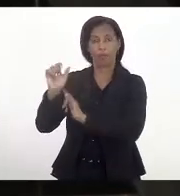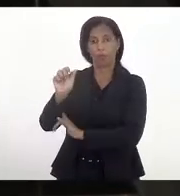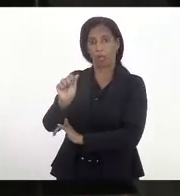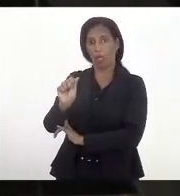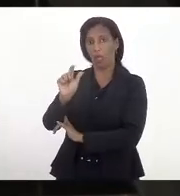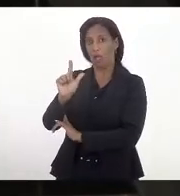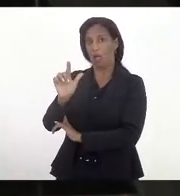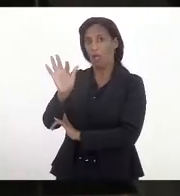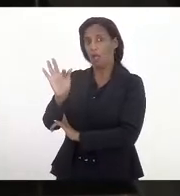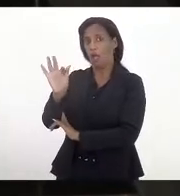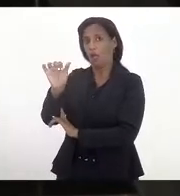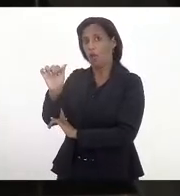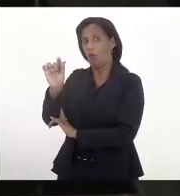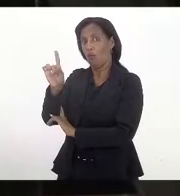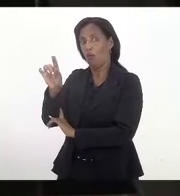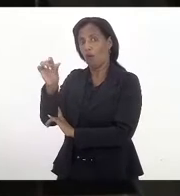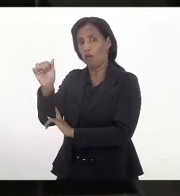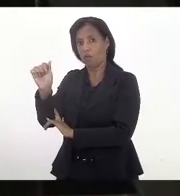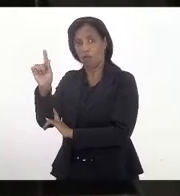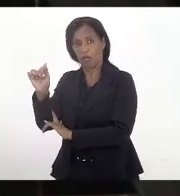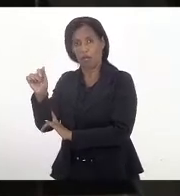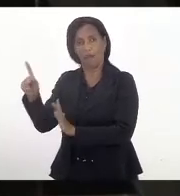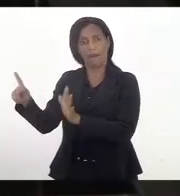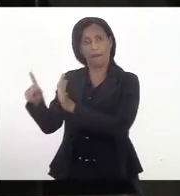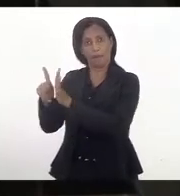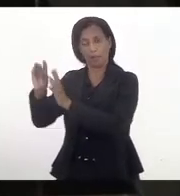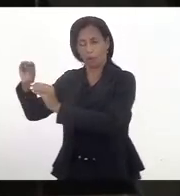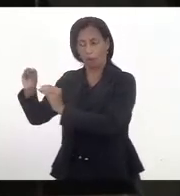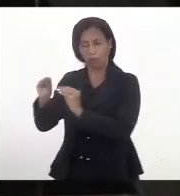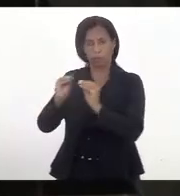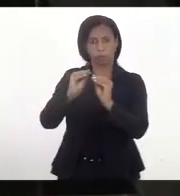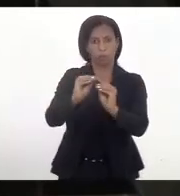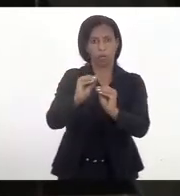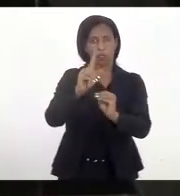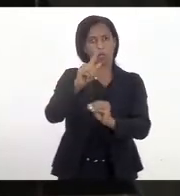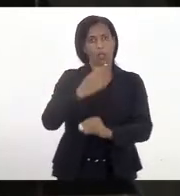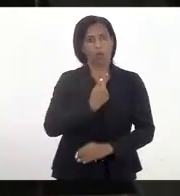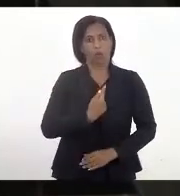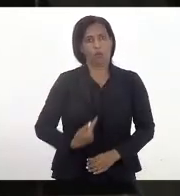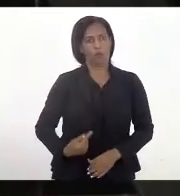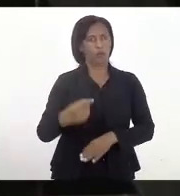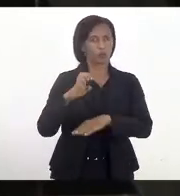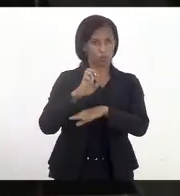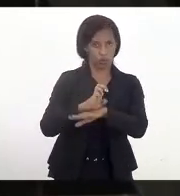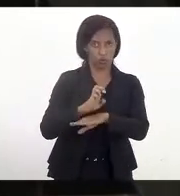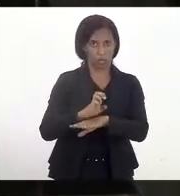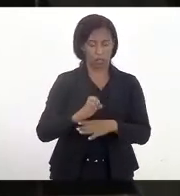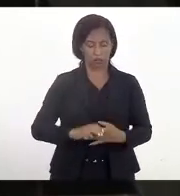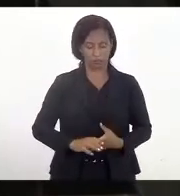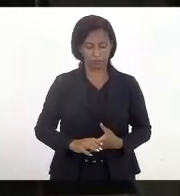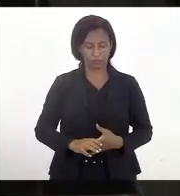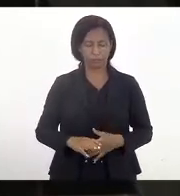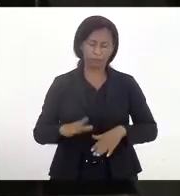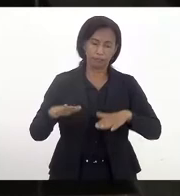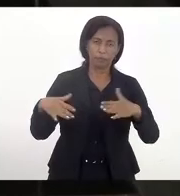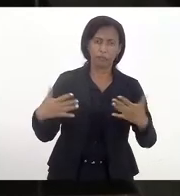passaria para o Governo do Estado então foi uma aquisição